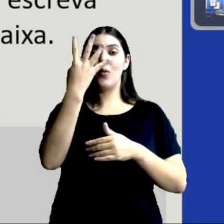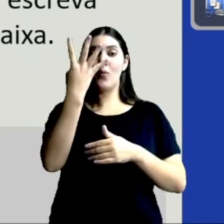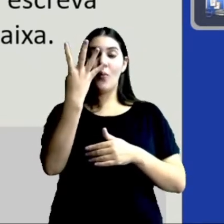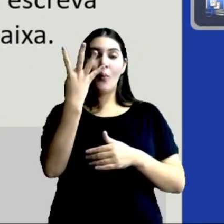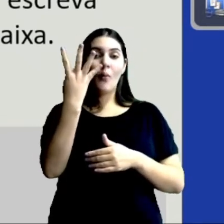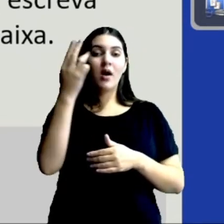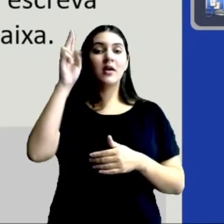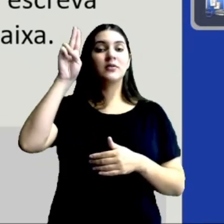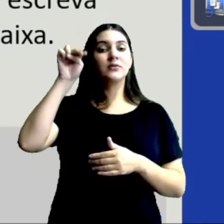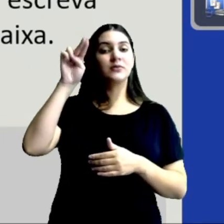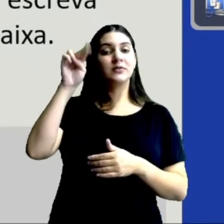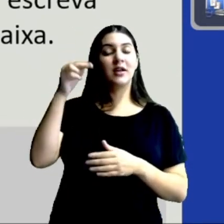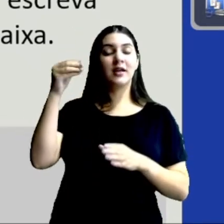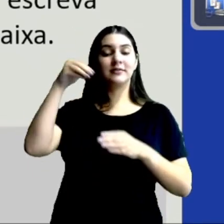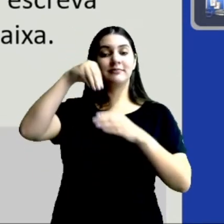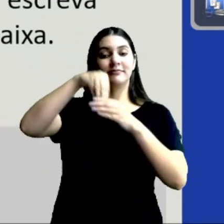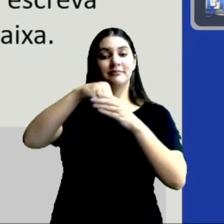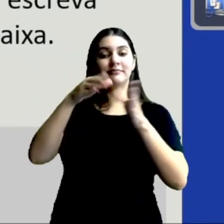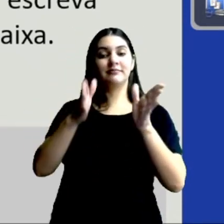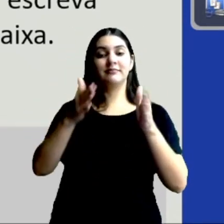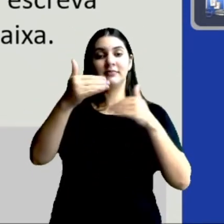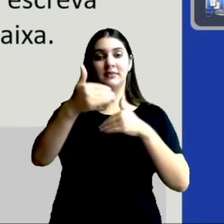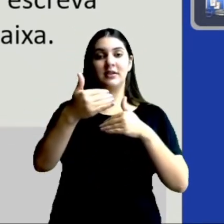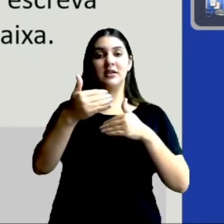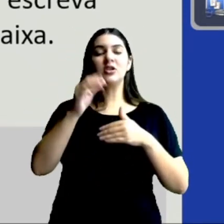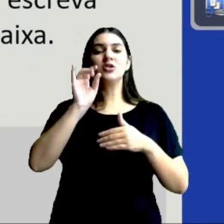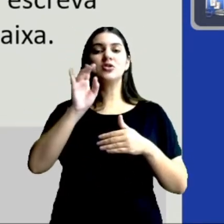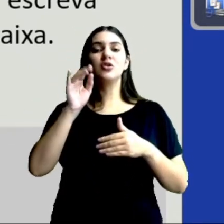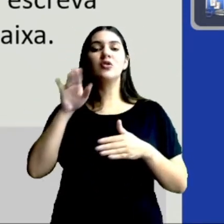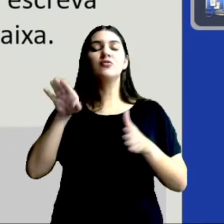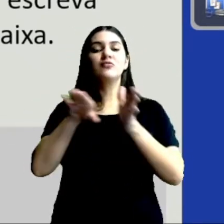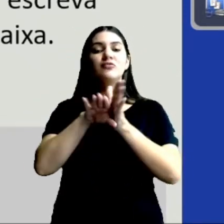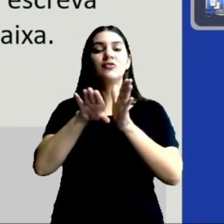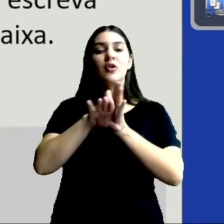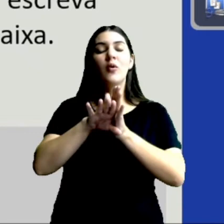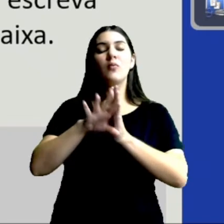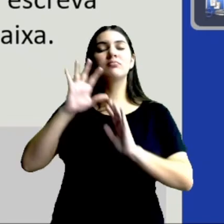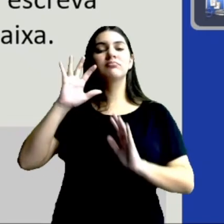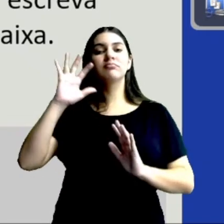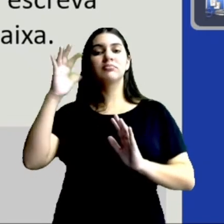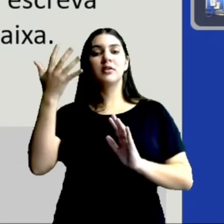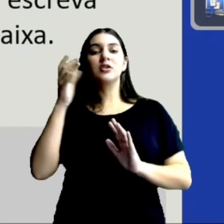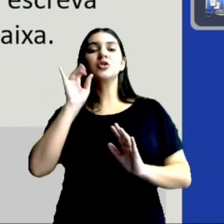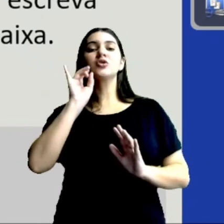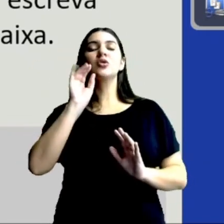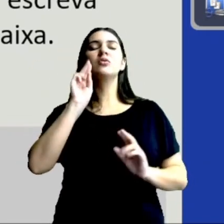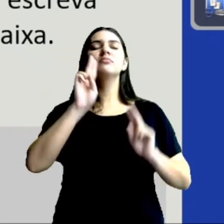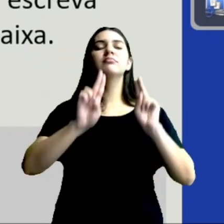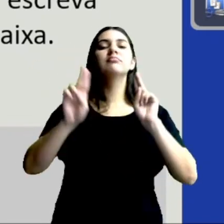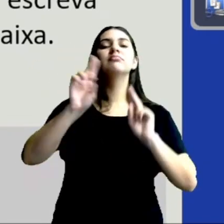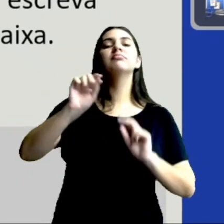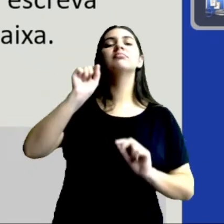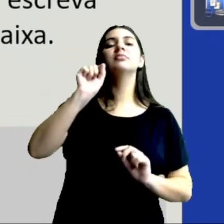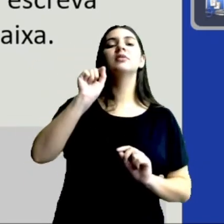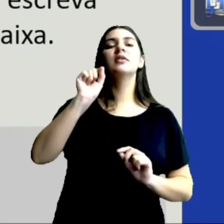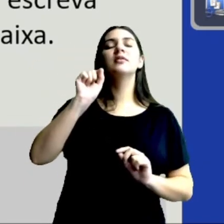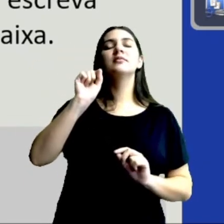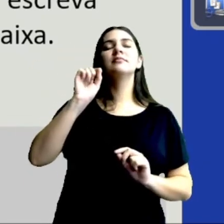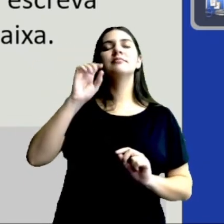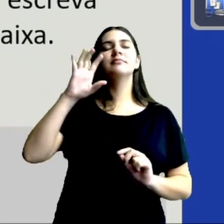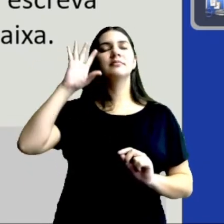tá? E veja que a gente chegou nesse resultado só usando raciocínio, ideias, né?